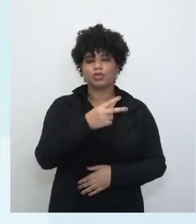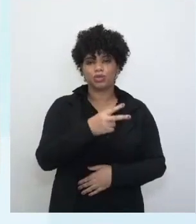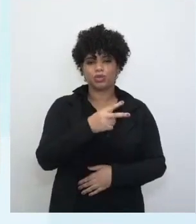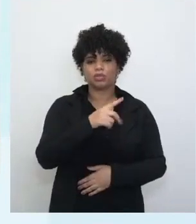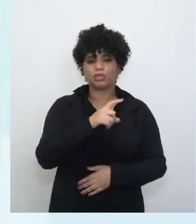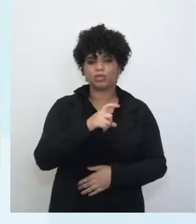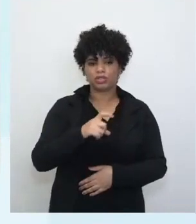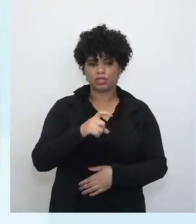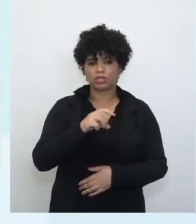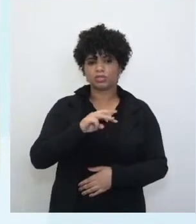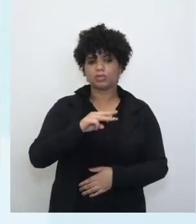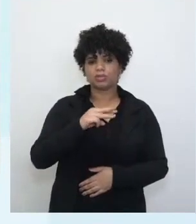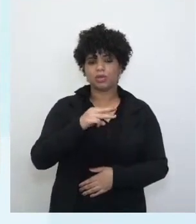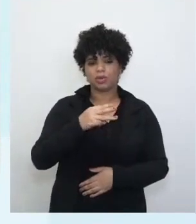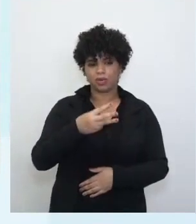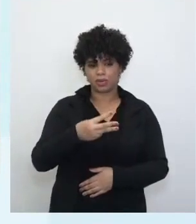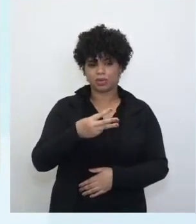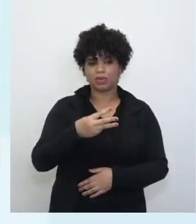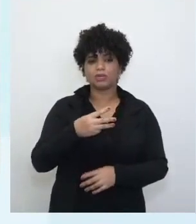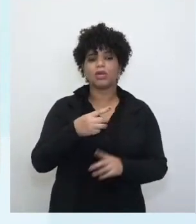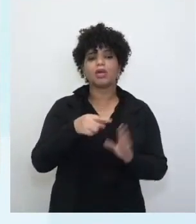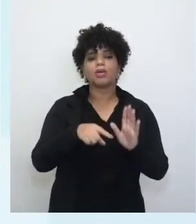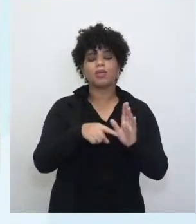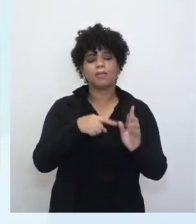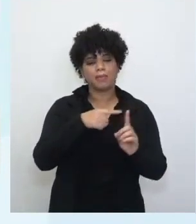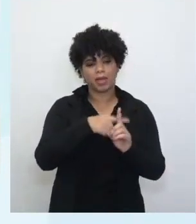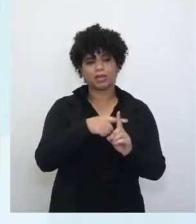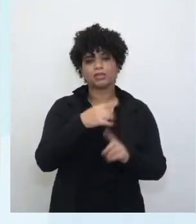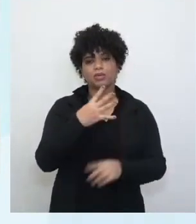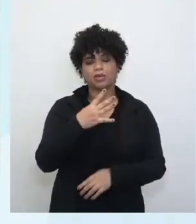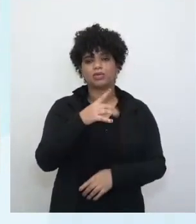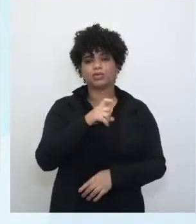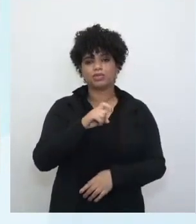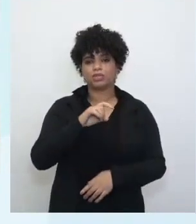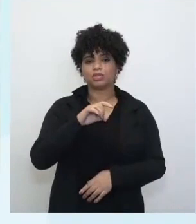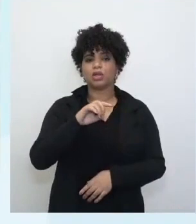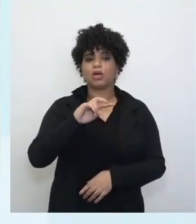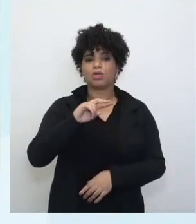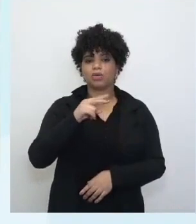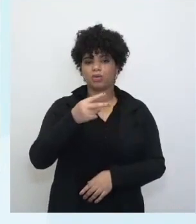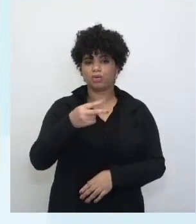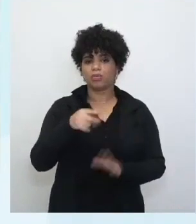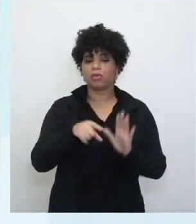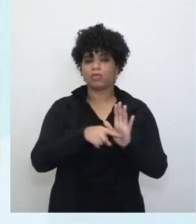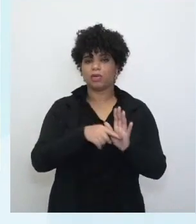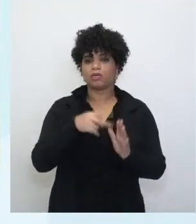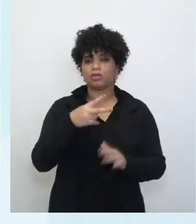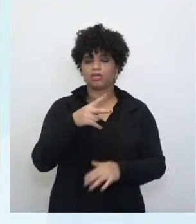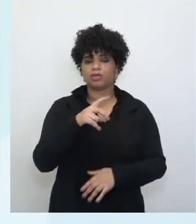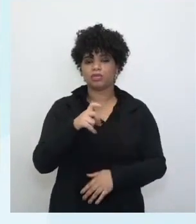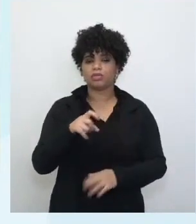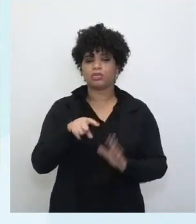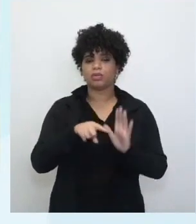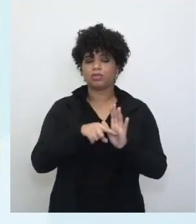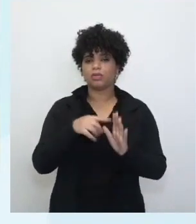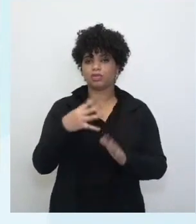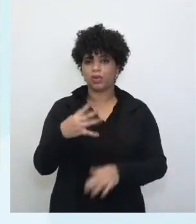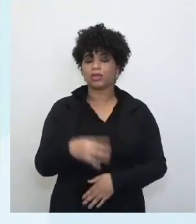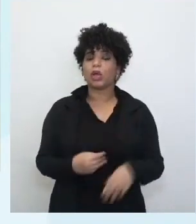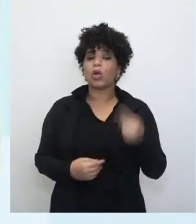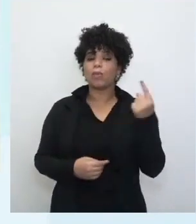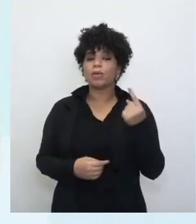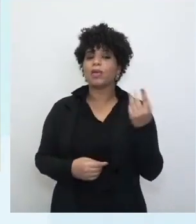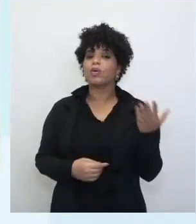mais 4x quadrado menos 2x menos 4. Bom, primeiro coeficiente do x ao cubo é